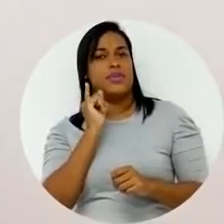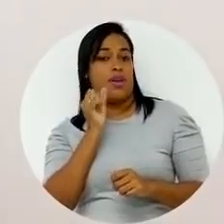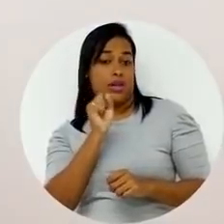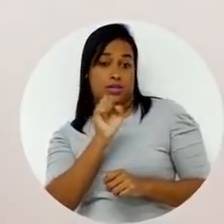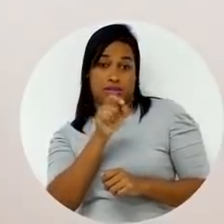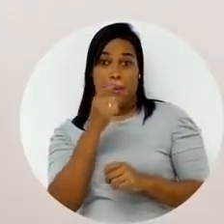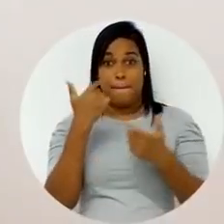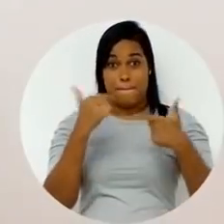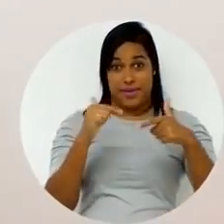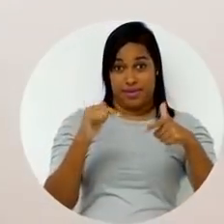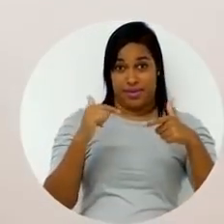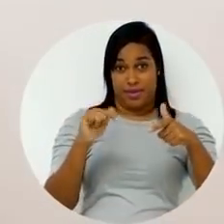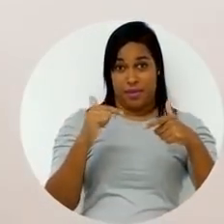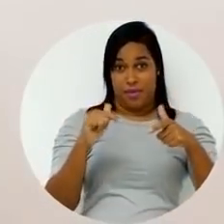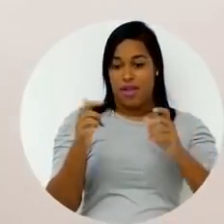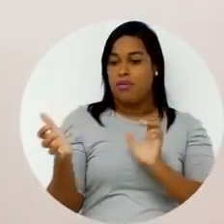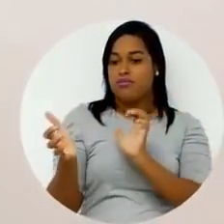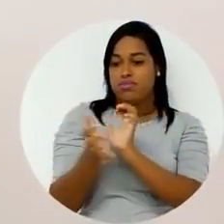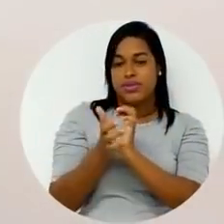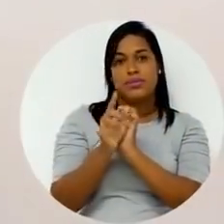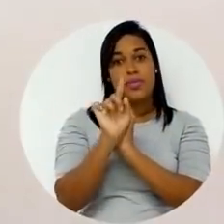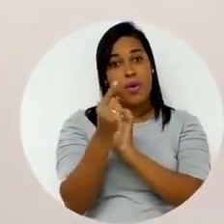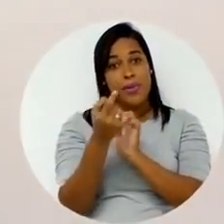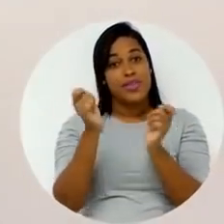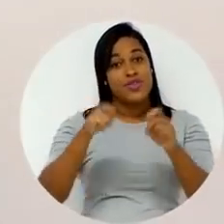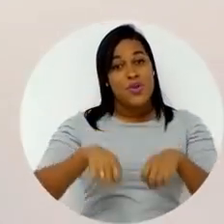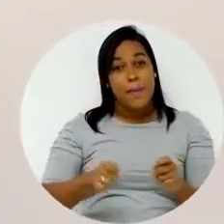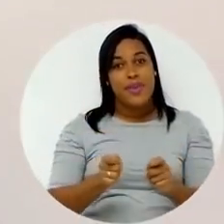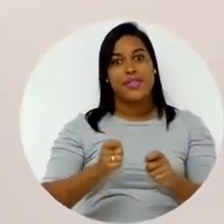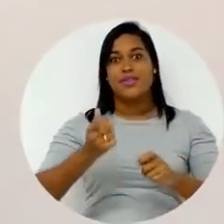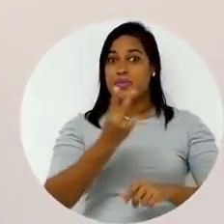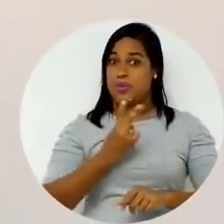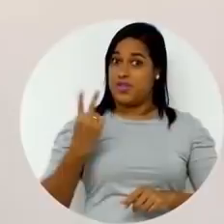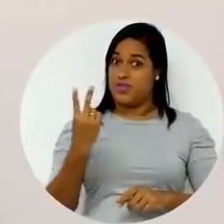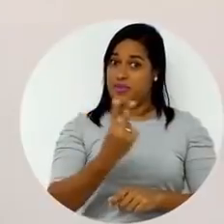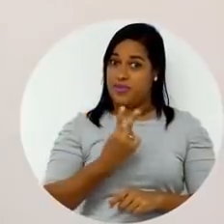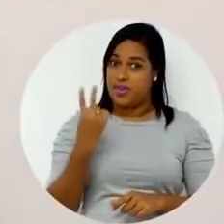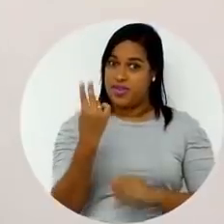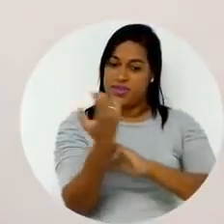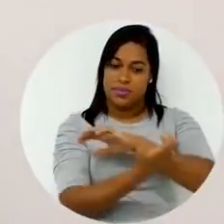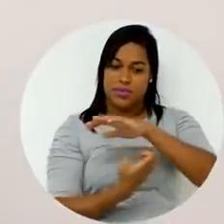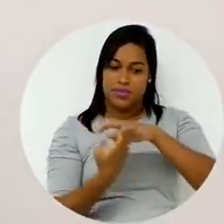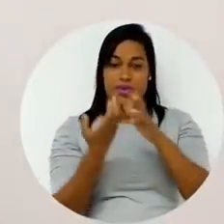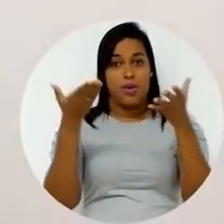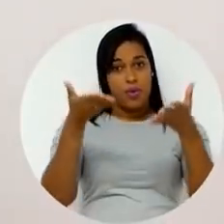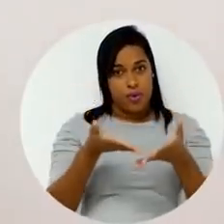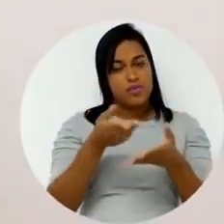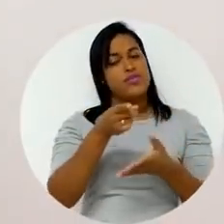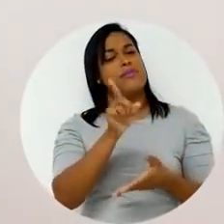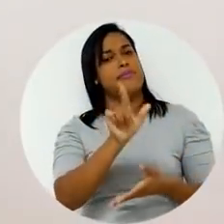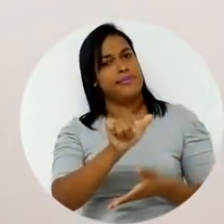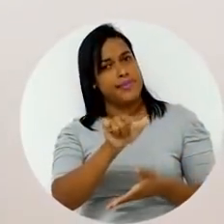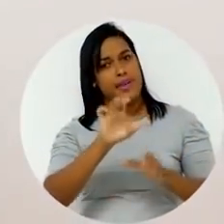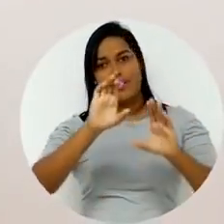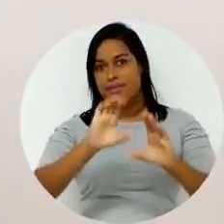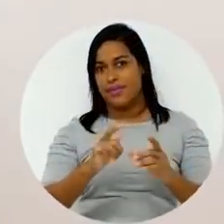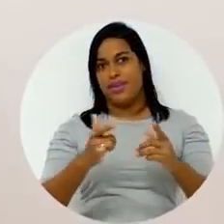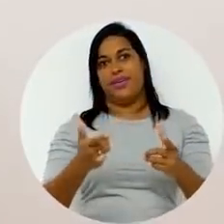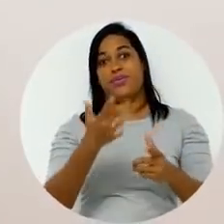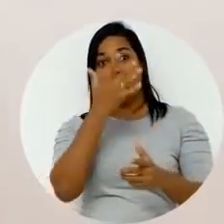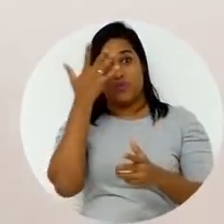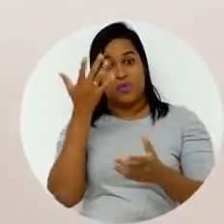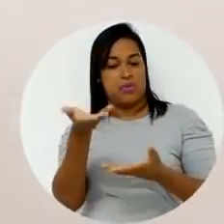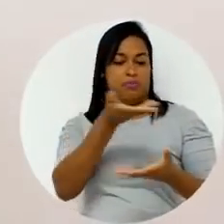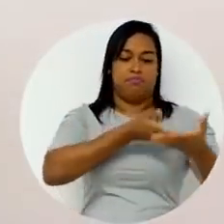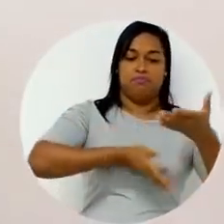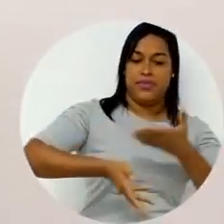que saber trabalhar em grupo é uma das competências mais valorizadas pelas empresas? Exatamente. As